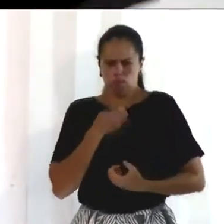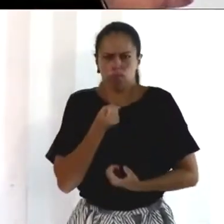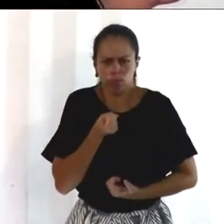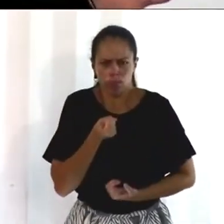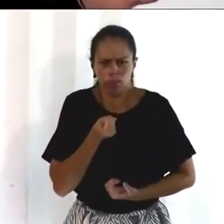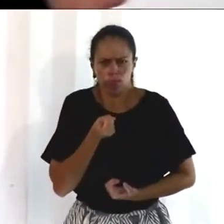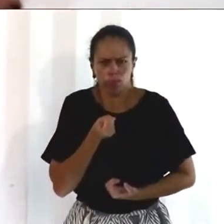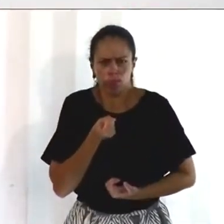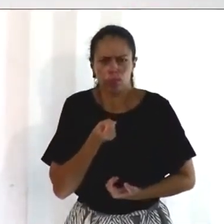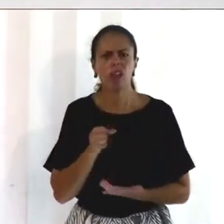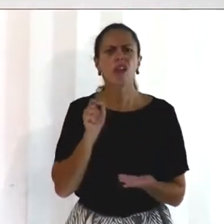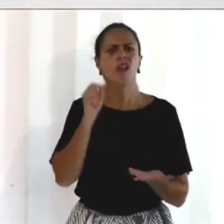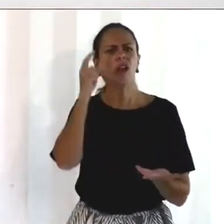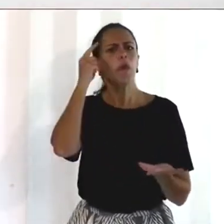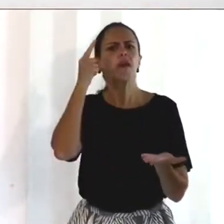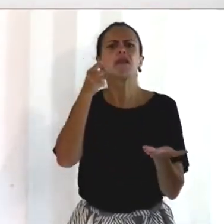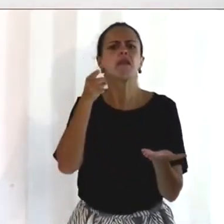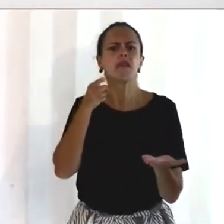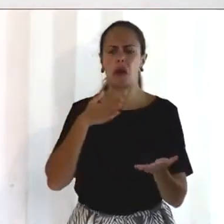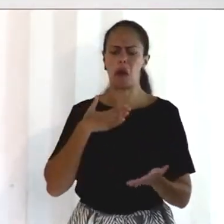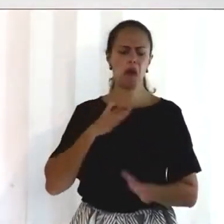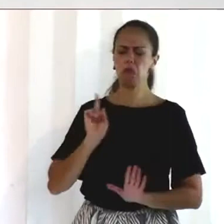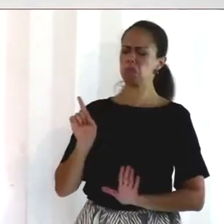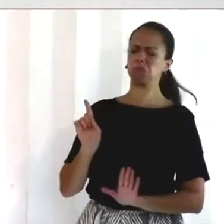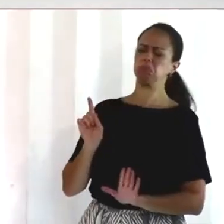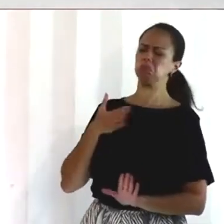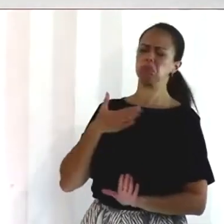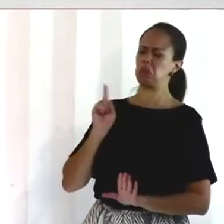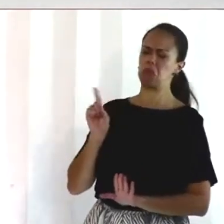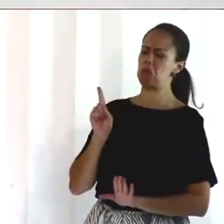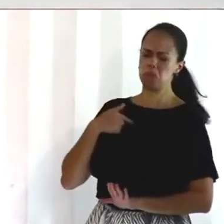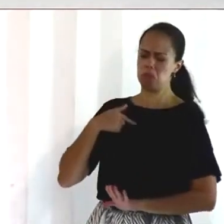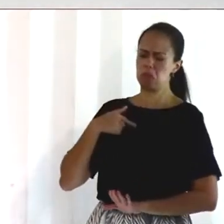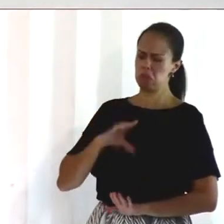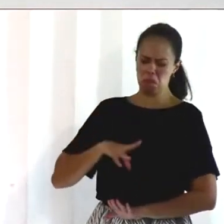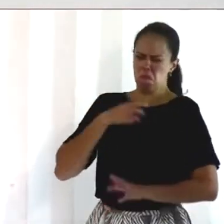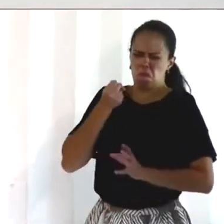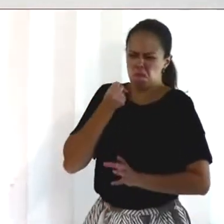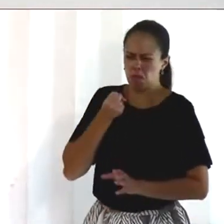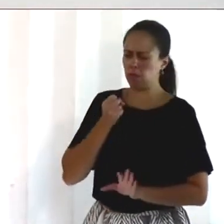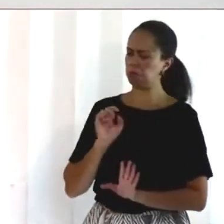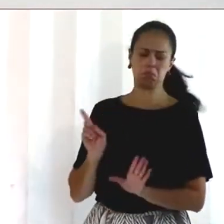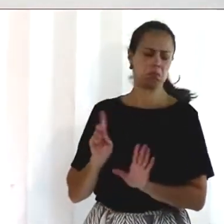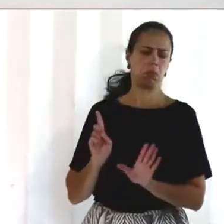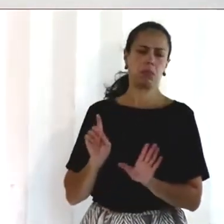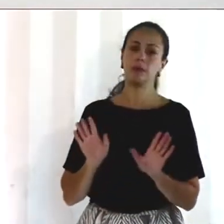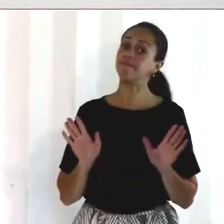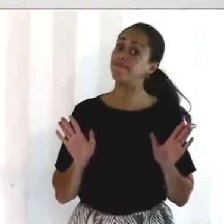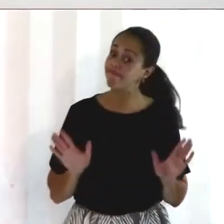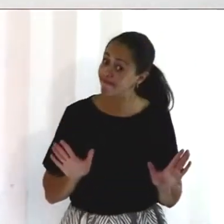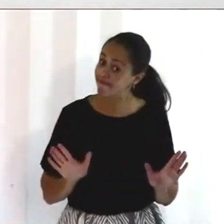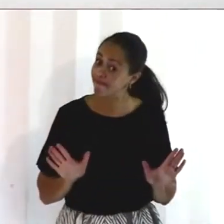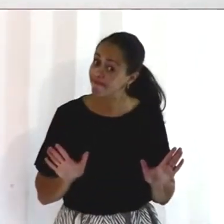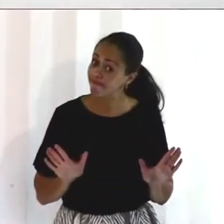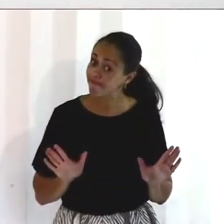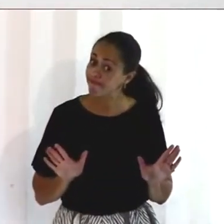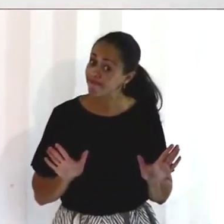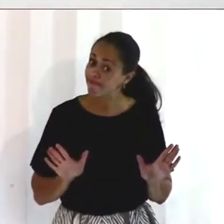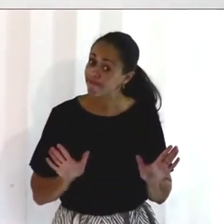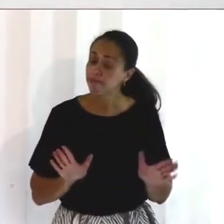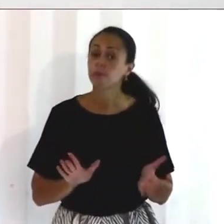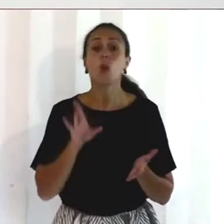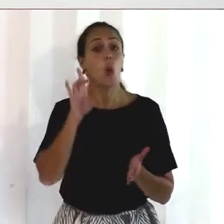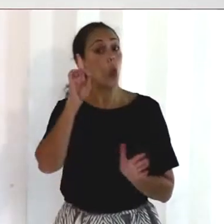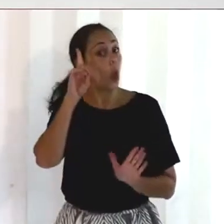que não é irado, quem acha, não, eu não tenho isso, vai se surpreender, e vai surpreender a outros, mais cedo ou mais tarde,